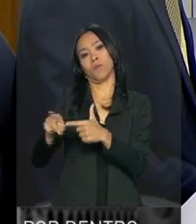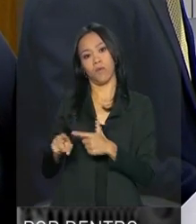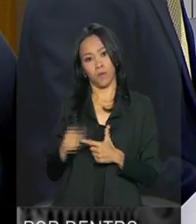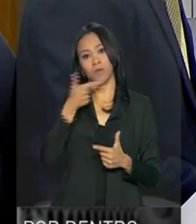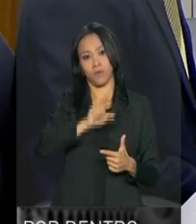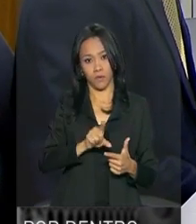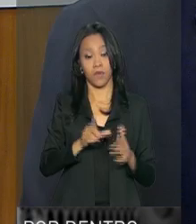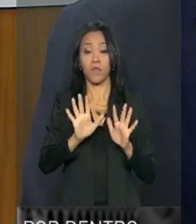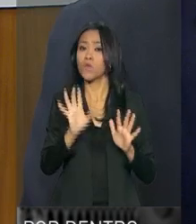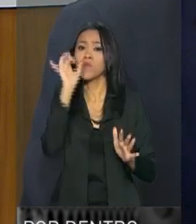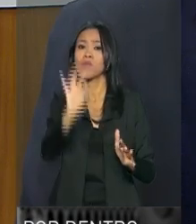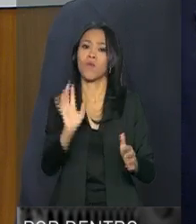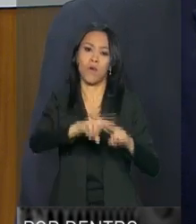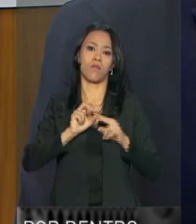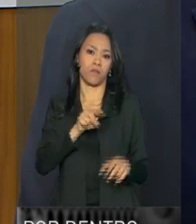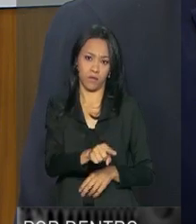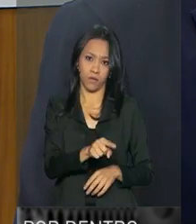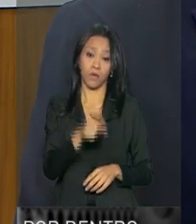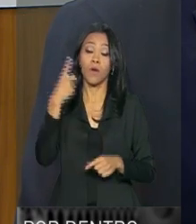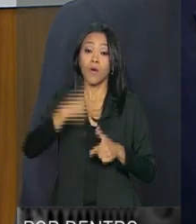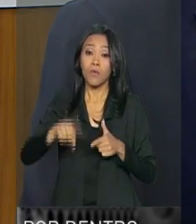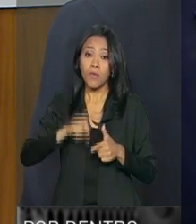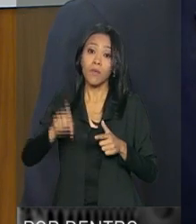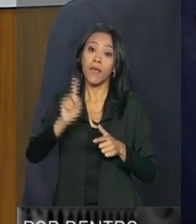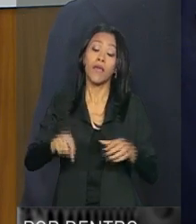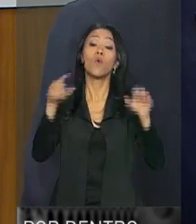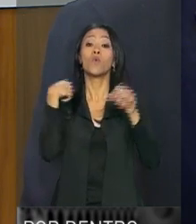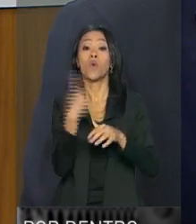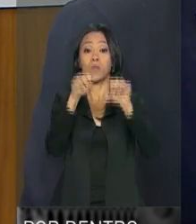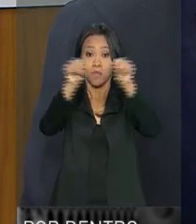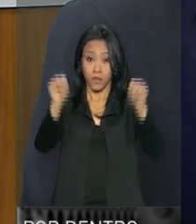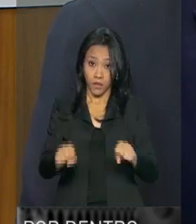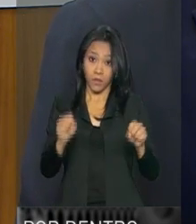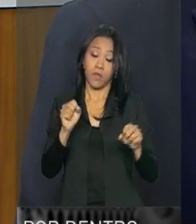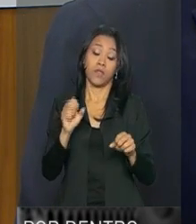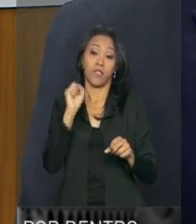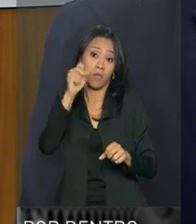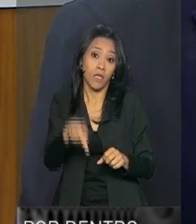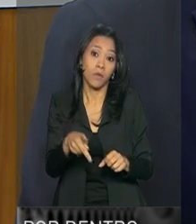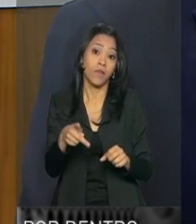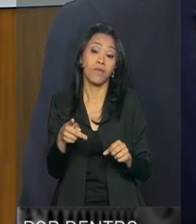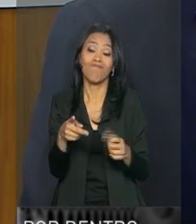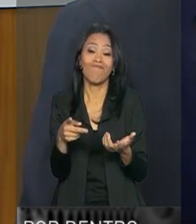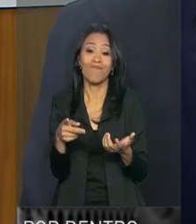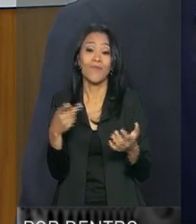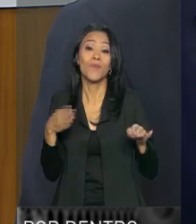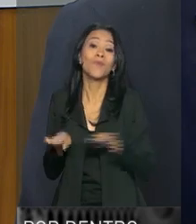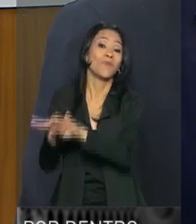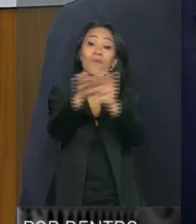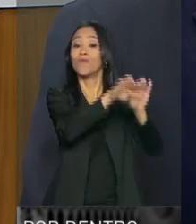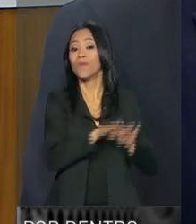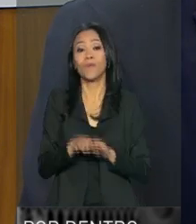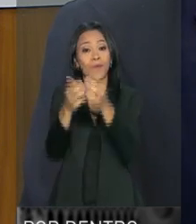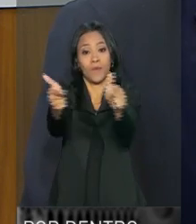não é só a questão do déficit o problema é que nós temos um sistema de previsão é injusto um sistema que alguns